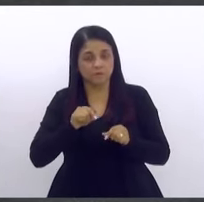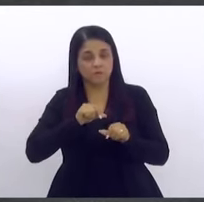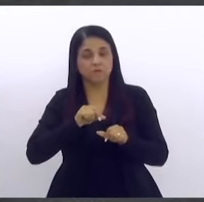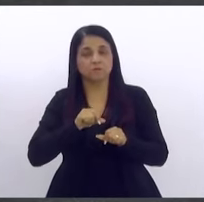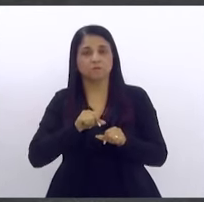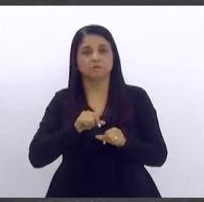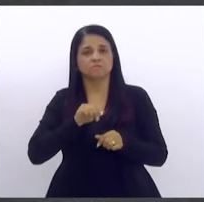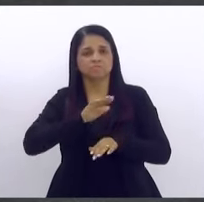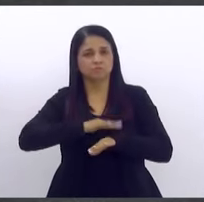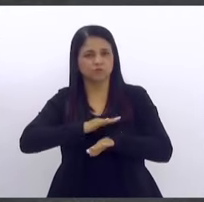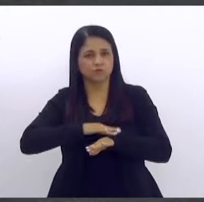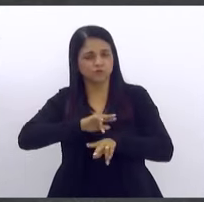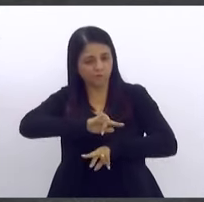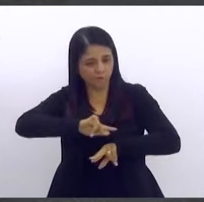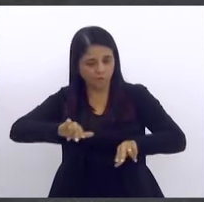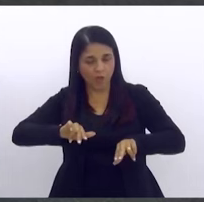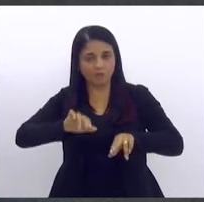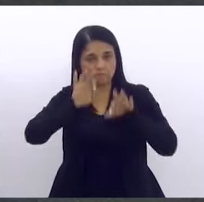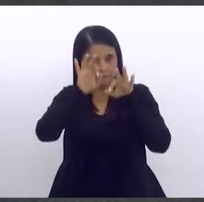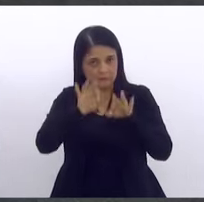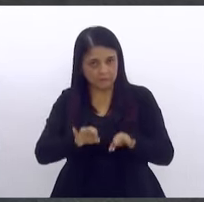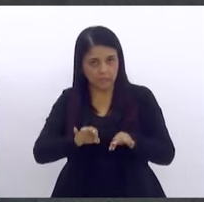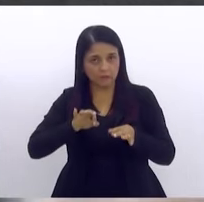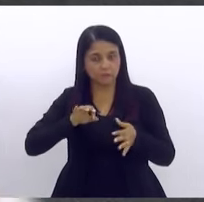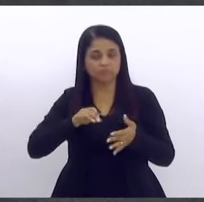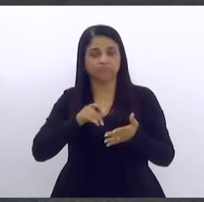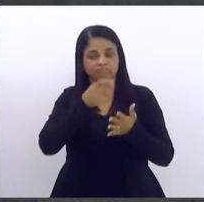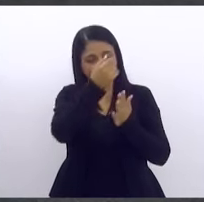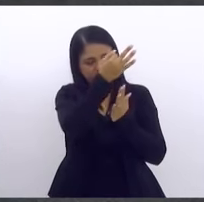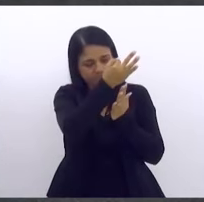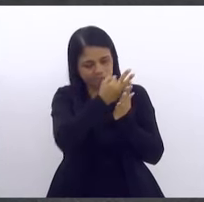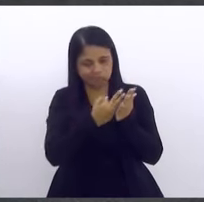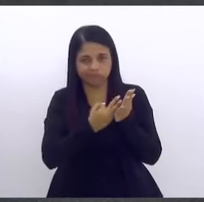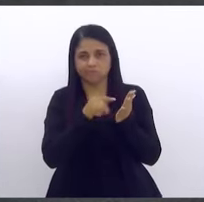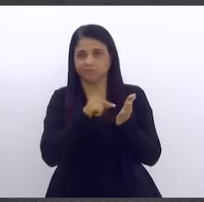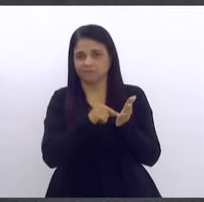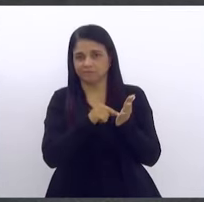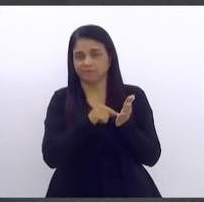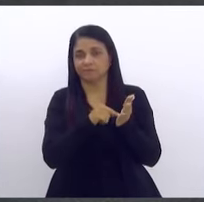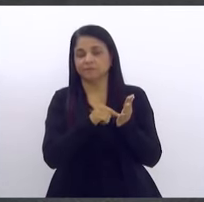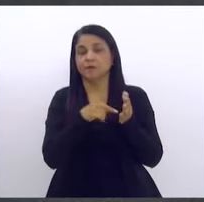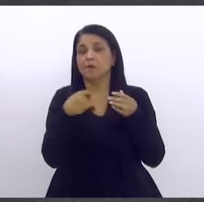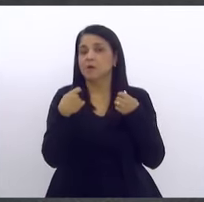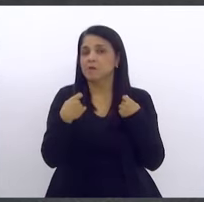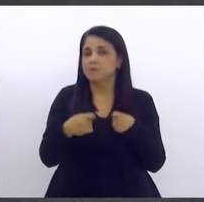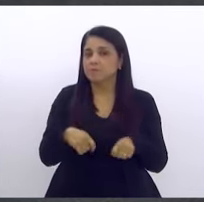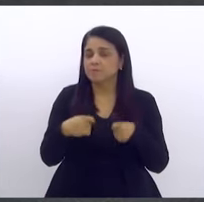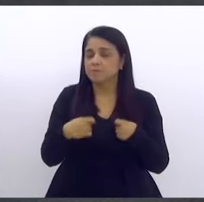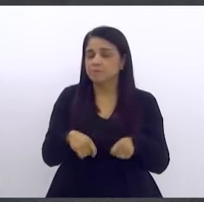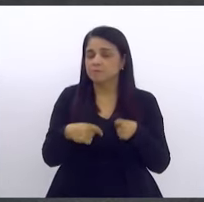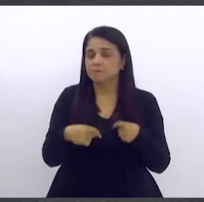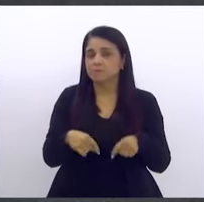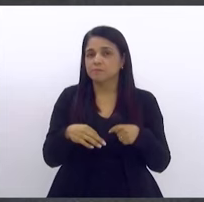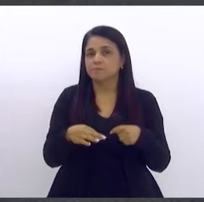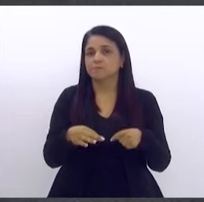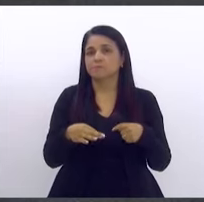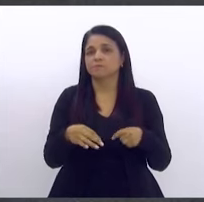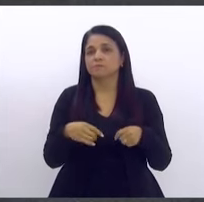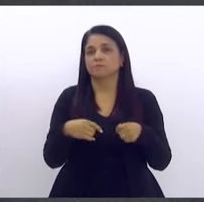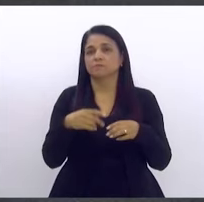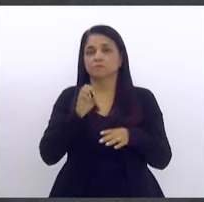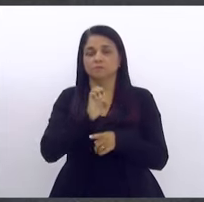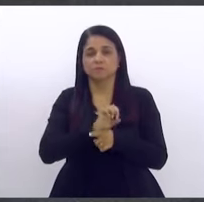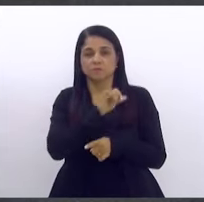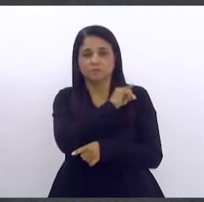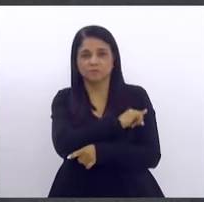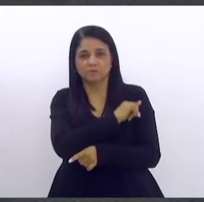motivos, que está corretamente redigida, é preciso elucidar que o Estado do Rio